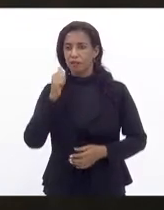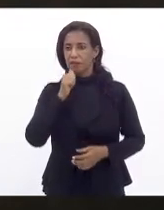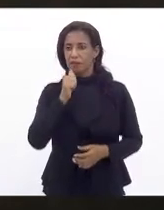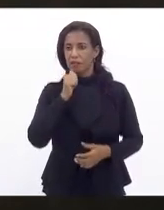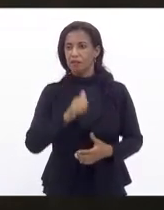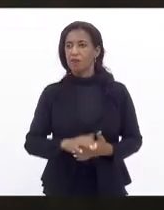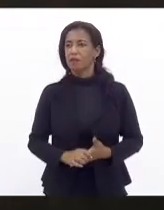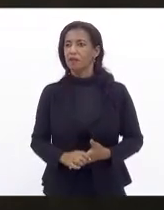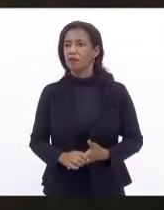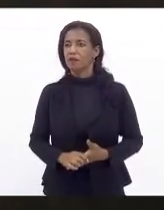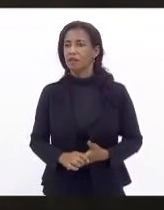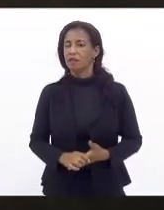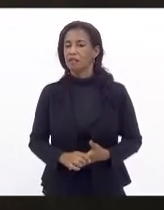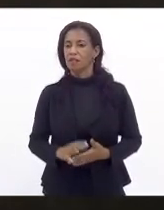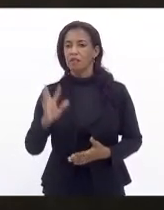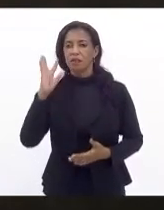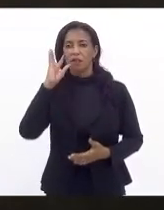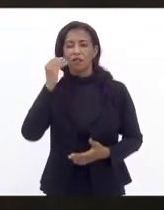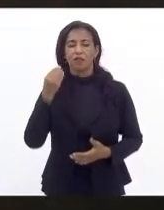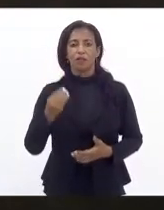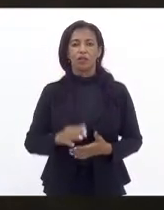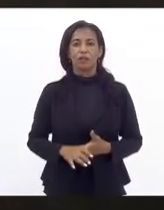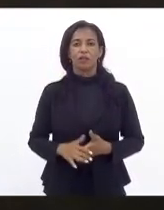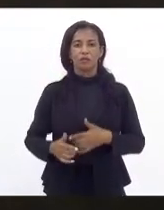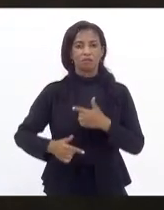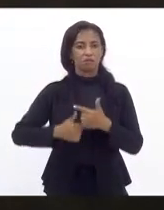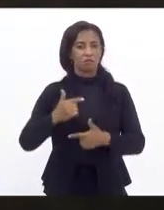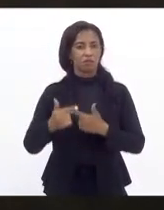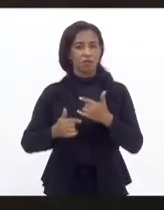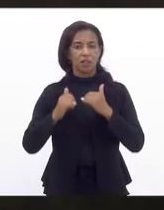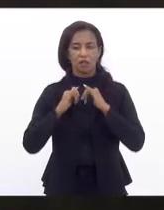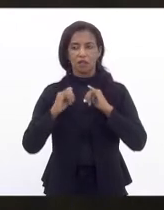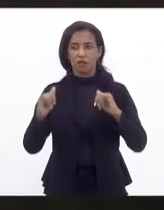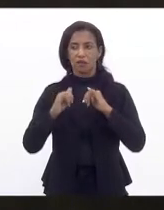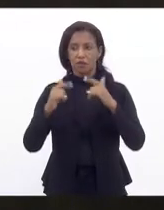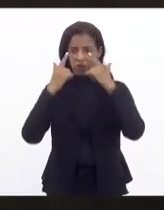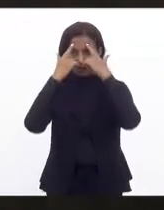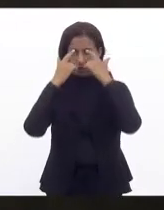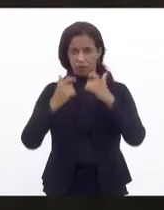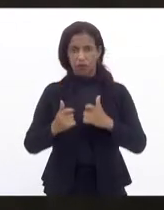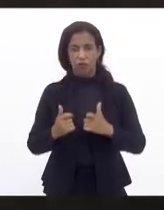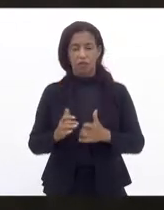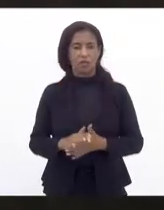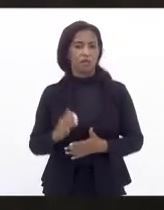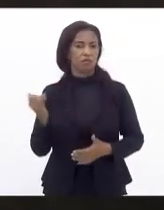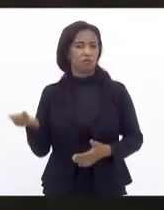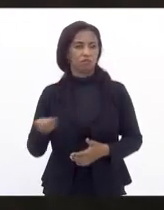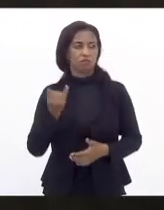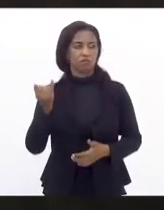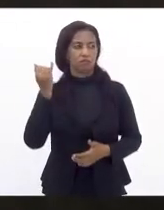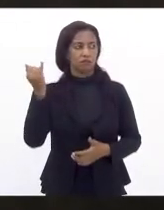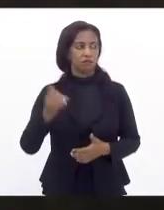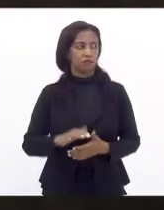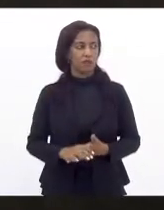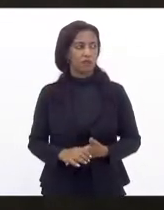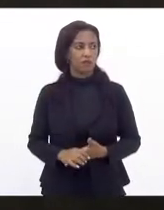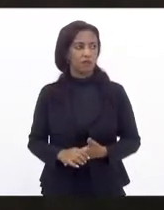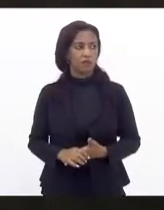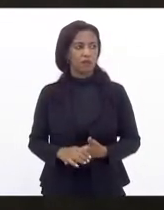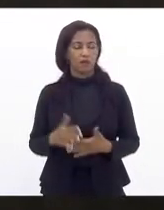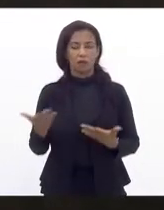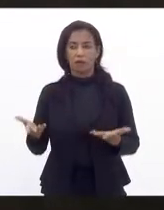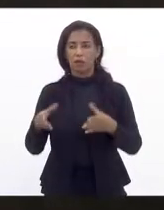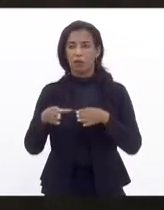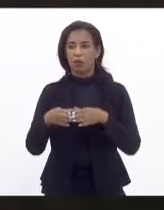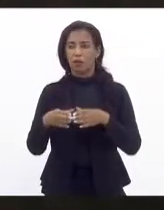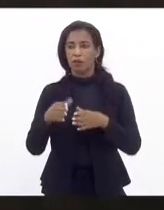mulheres que decidem fazer essas denúncias de violência doméstica é fundamental. Então, a